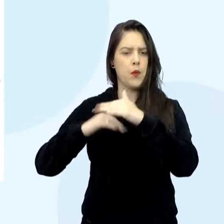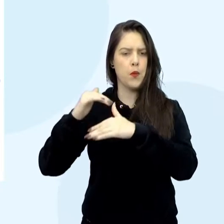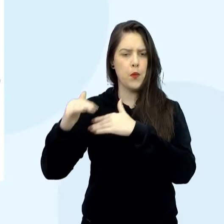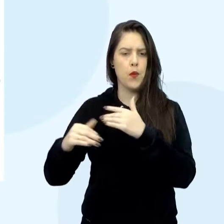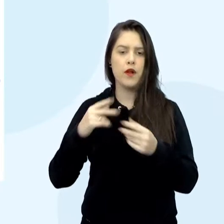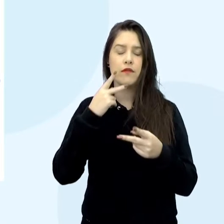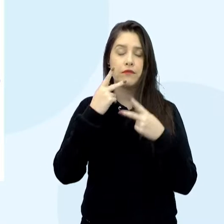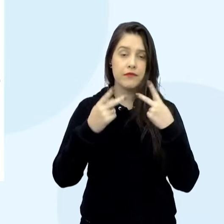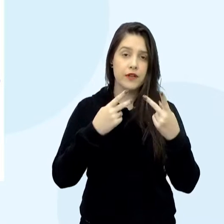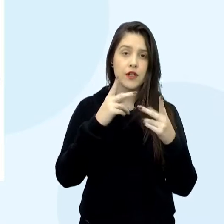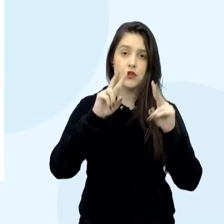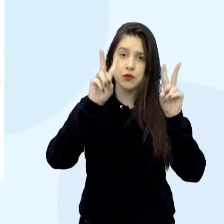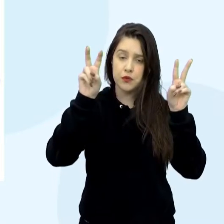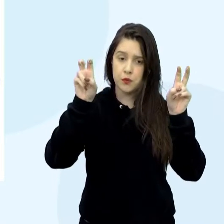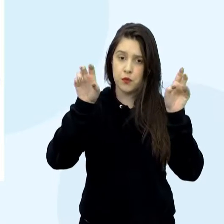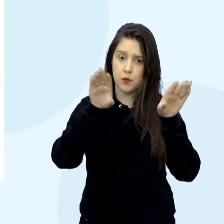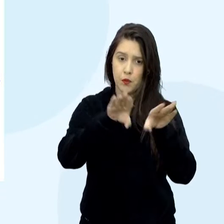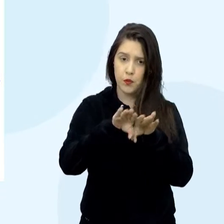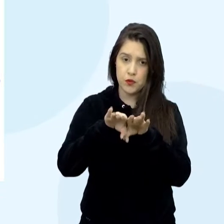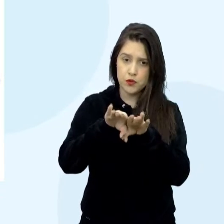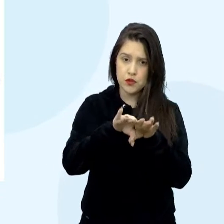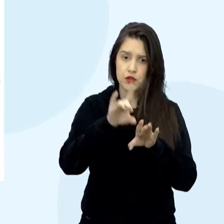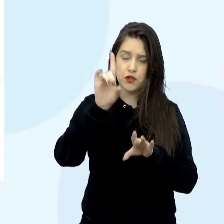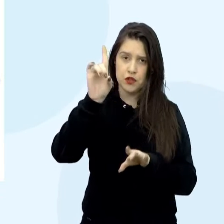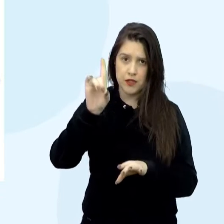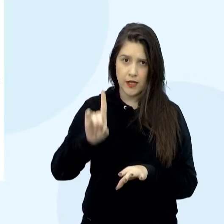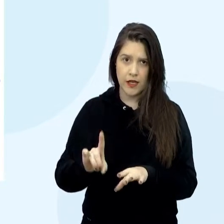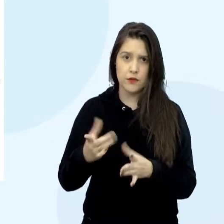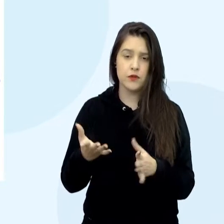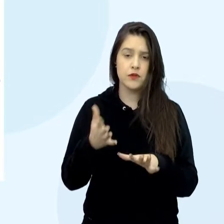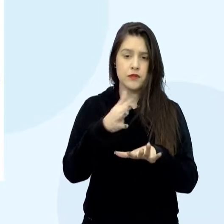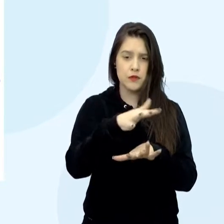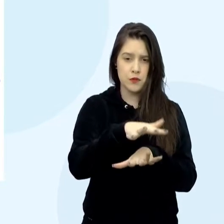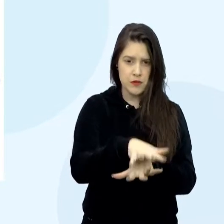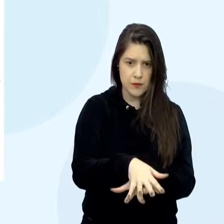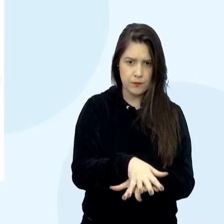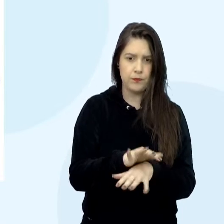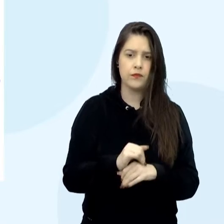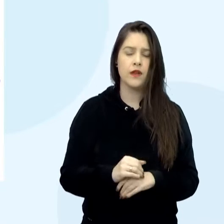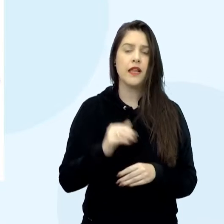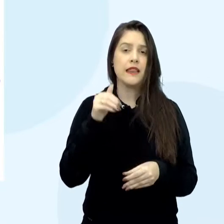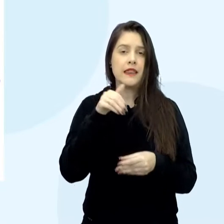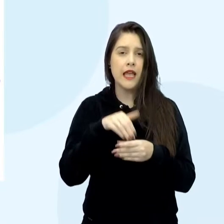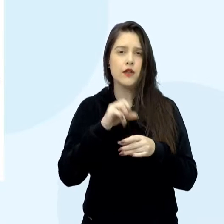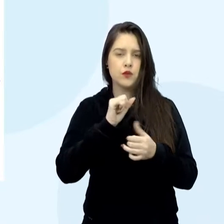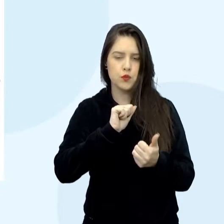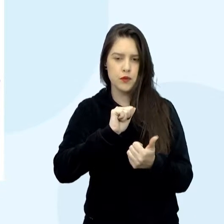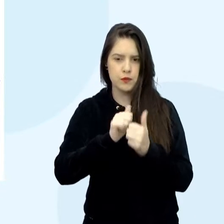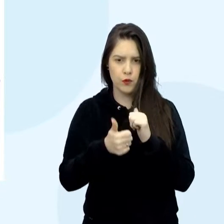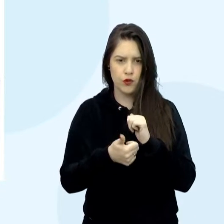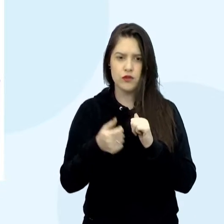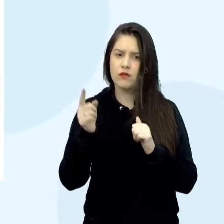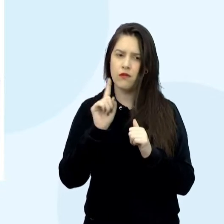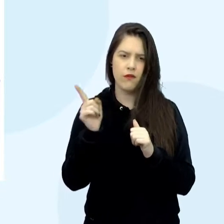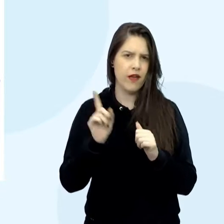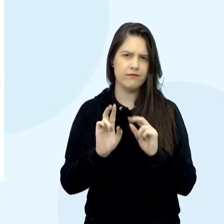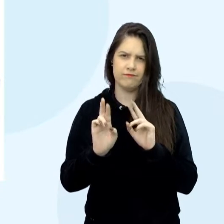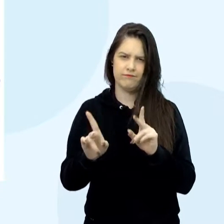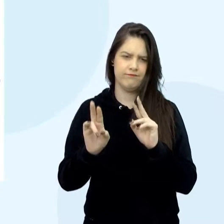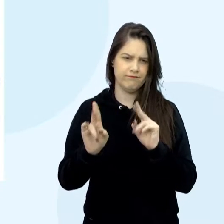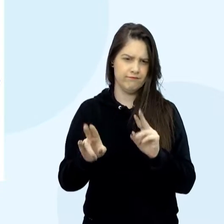quando se fala sobre igualdade de direitos e inclusão. dentro do esporte não é